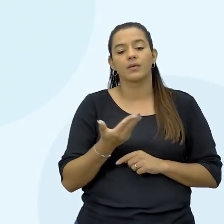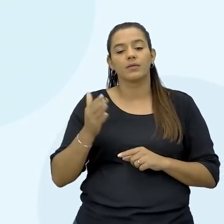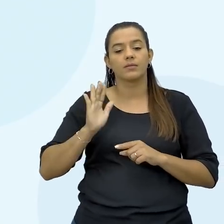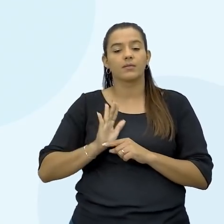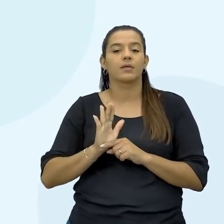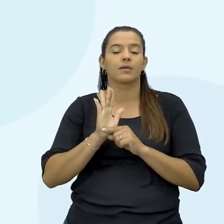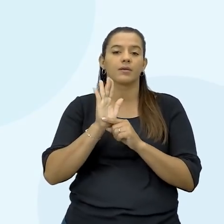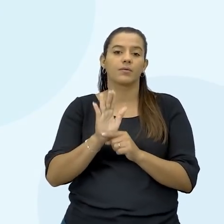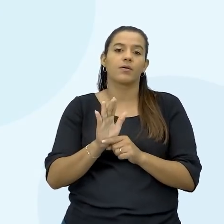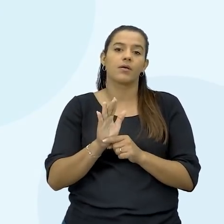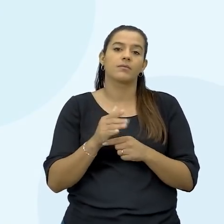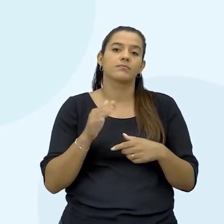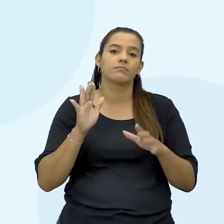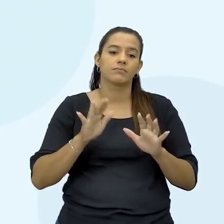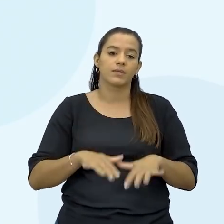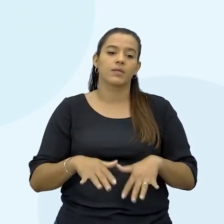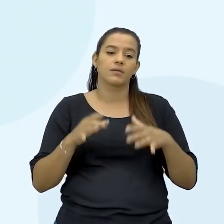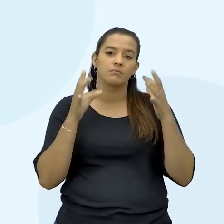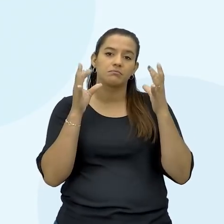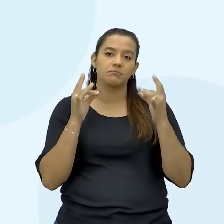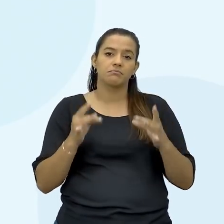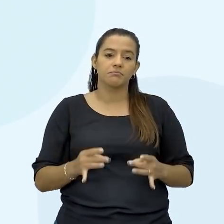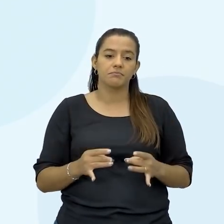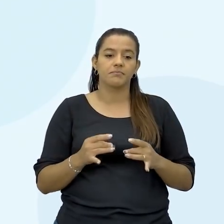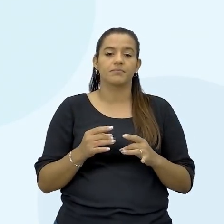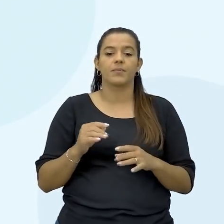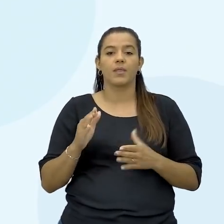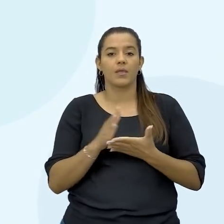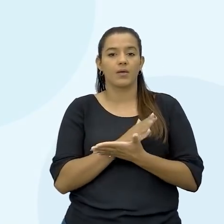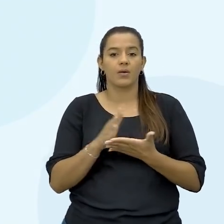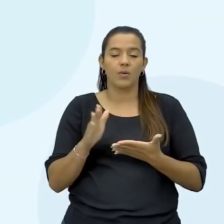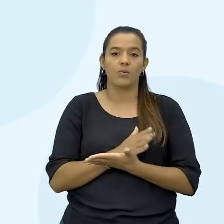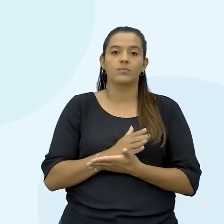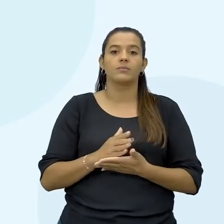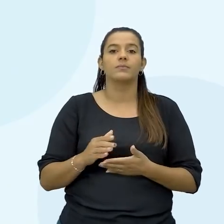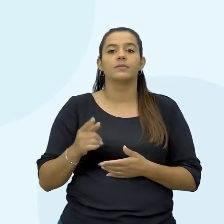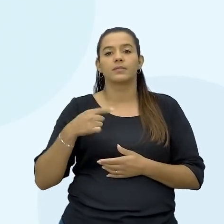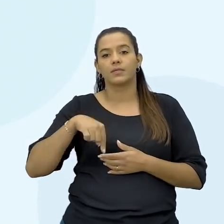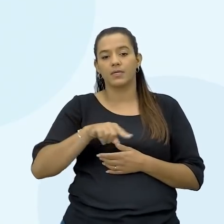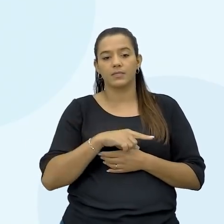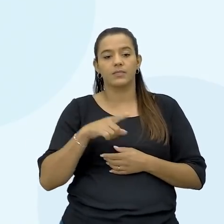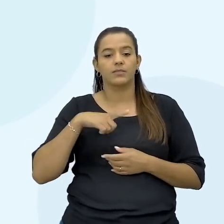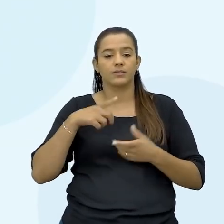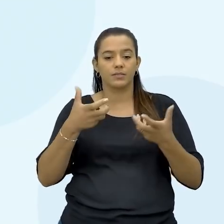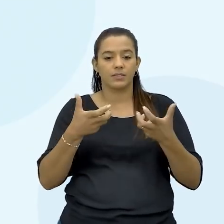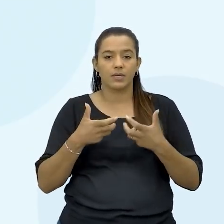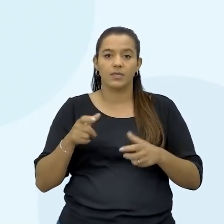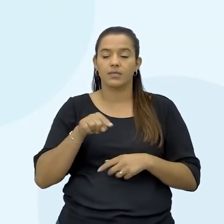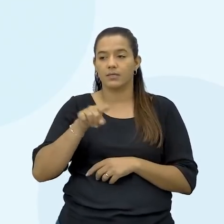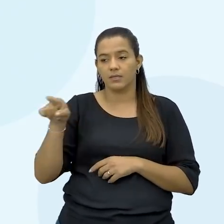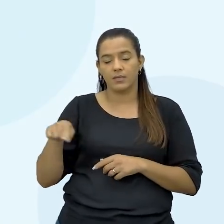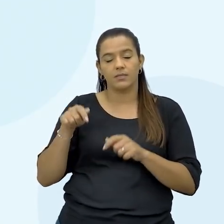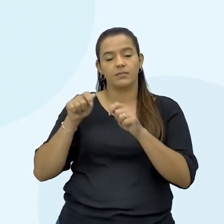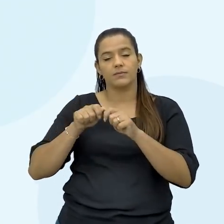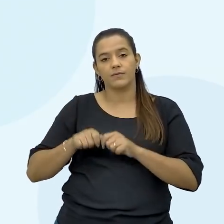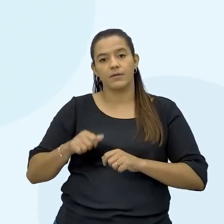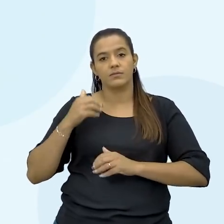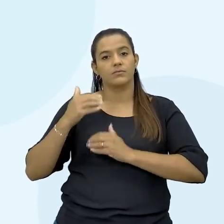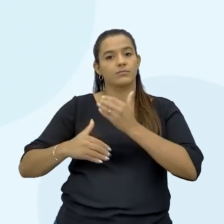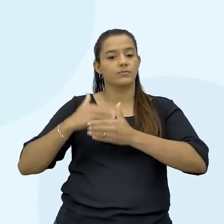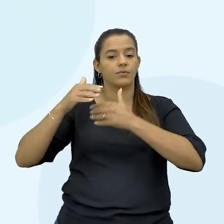levemente fragmentado por questões didáticas, por questões pedagógicas. Mas a gente tem a intenção que eles desenvolvam